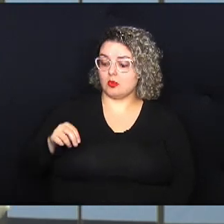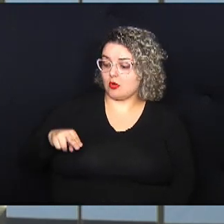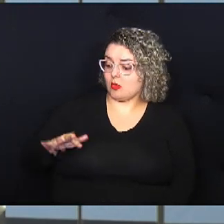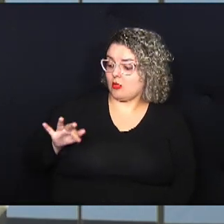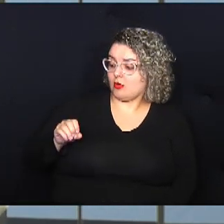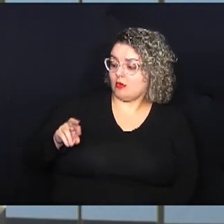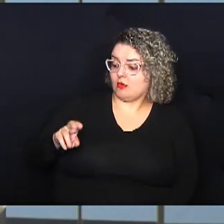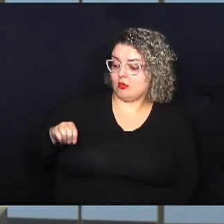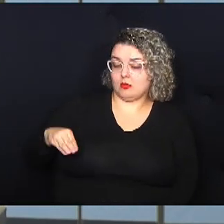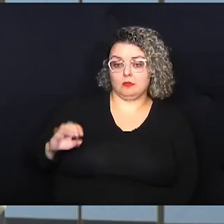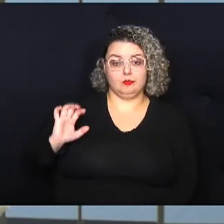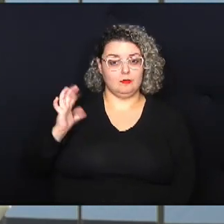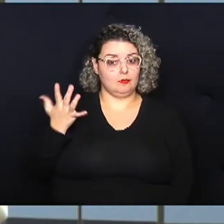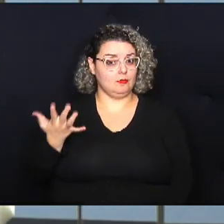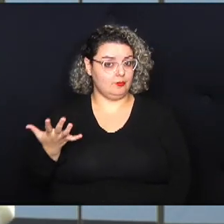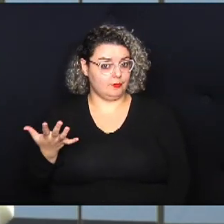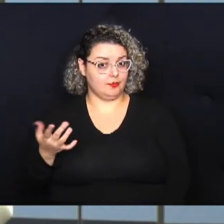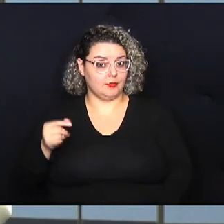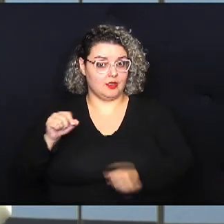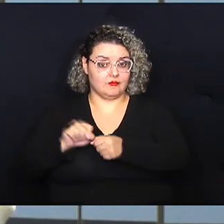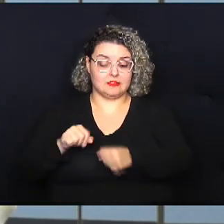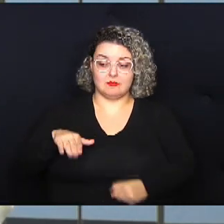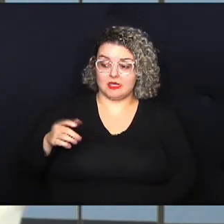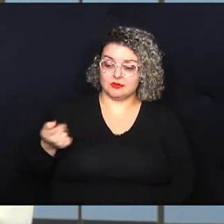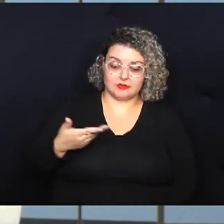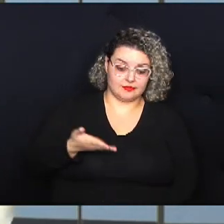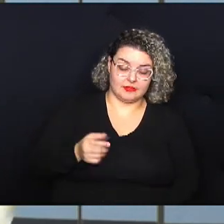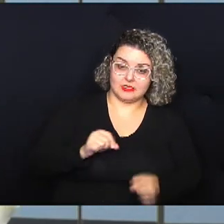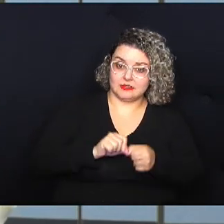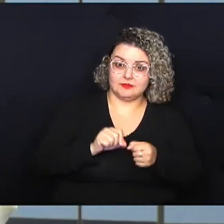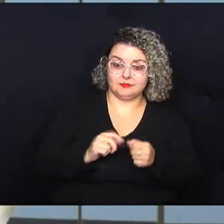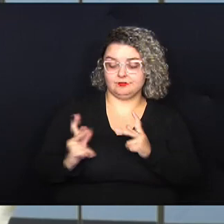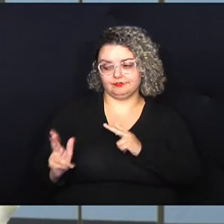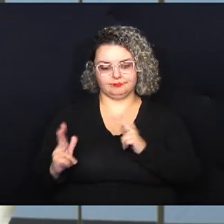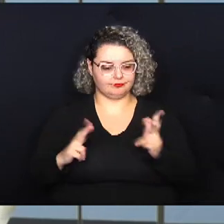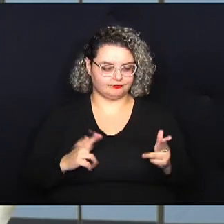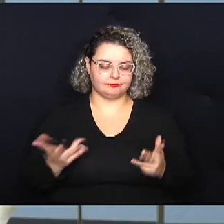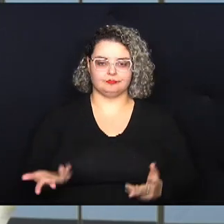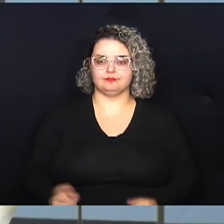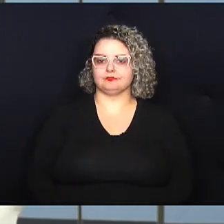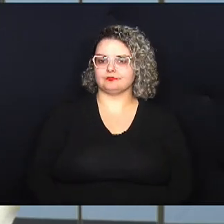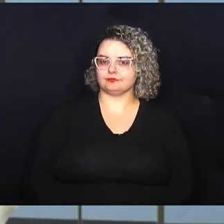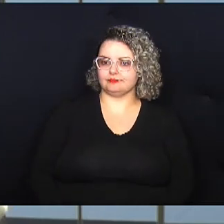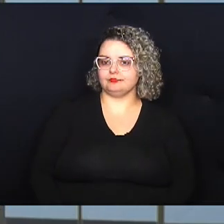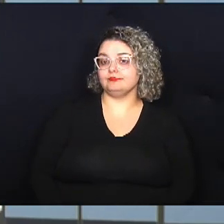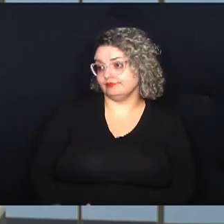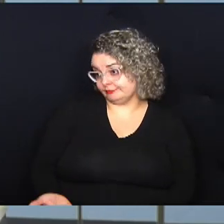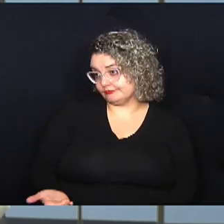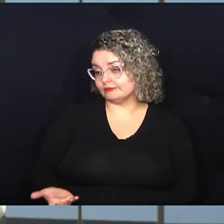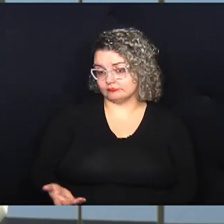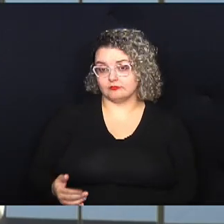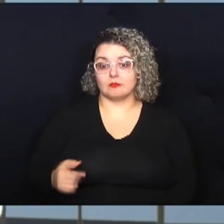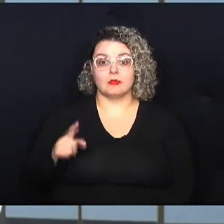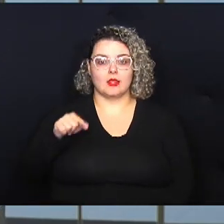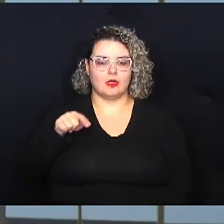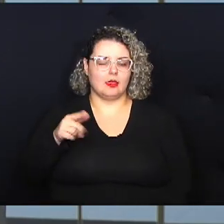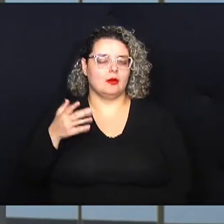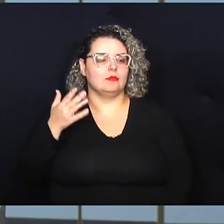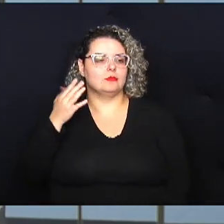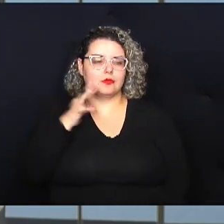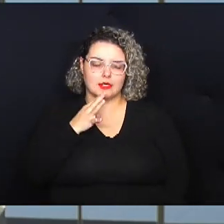funciona. Então, eu tenho que fazer mais o que ela faz, para que eu fique da mesma forma, né? Que é o famoso aí, você